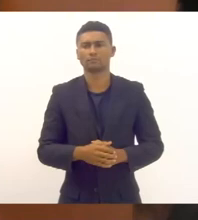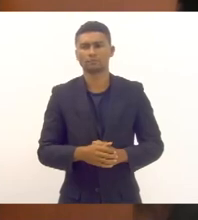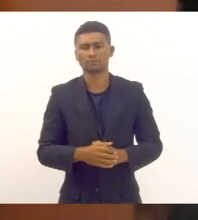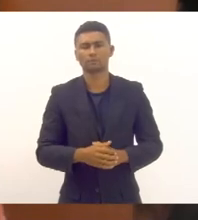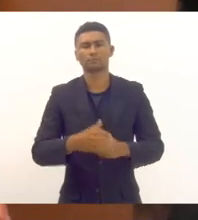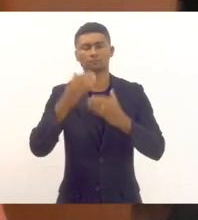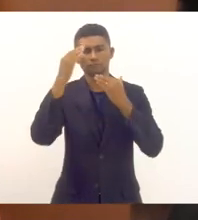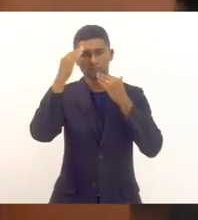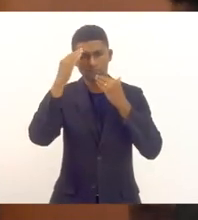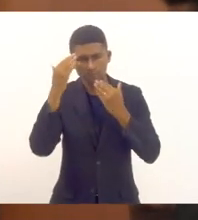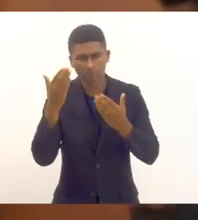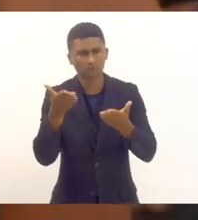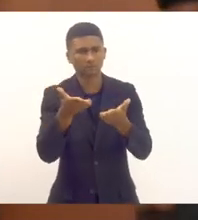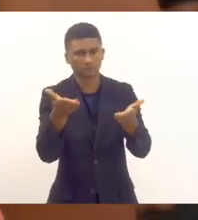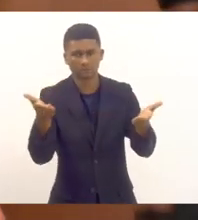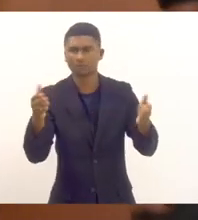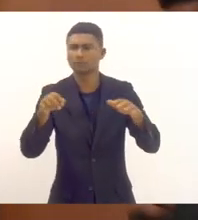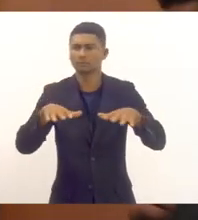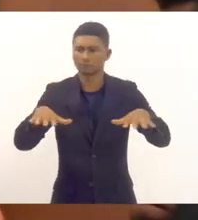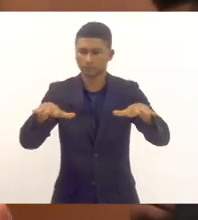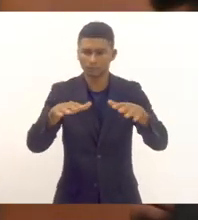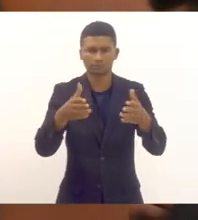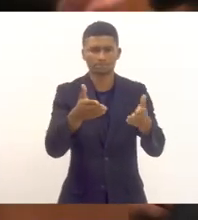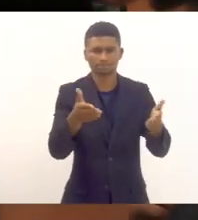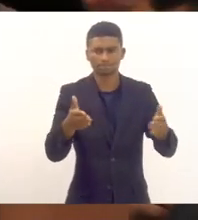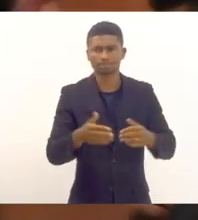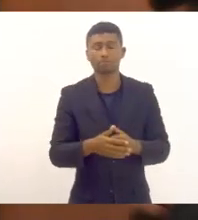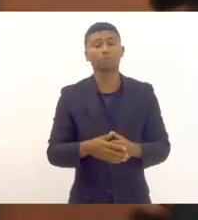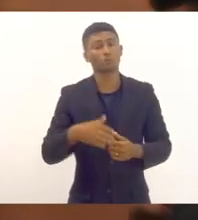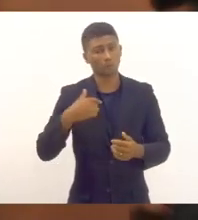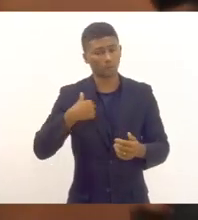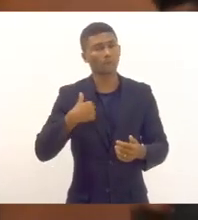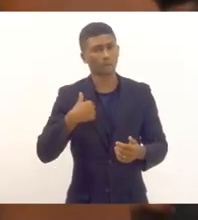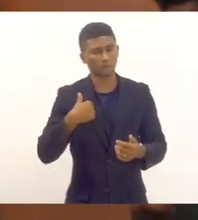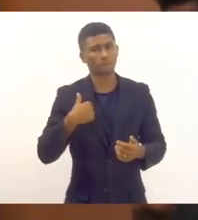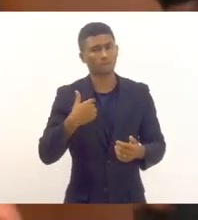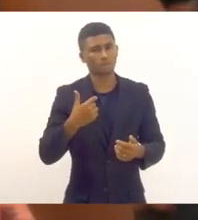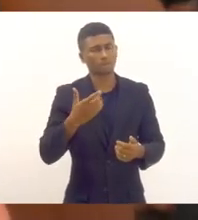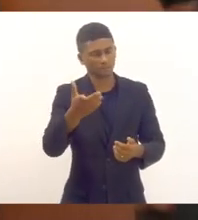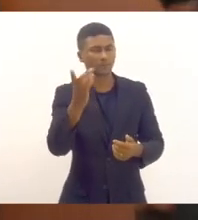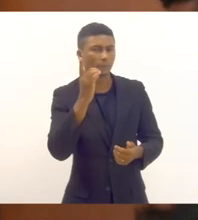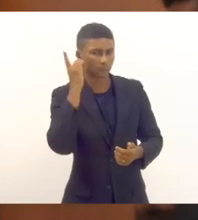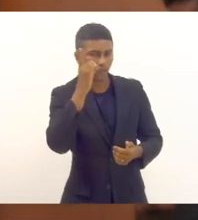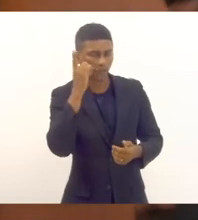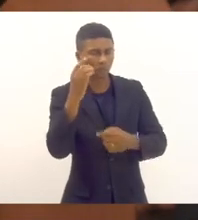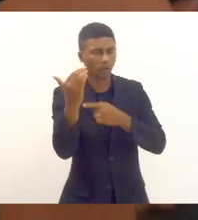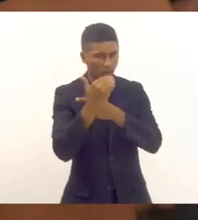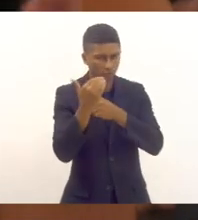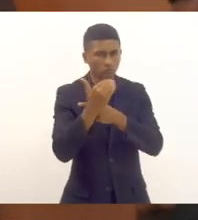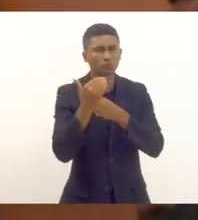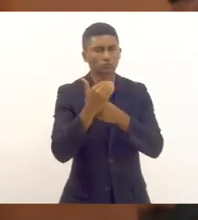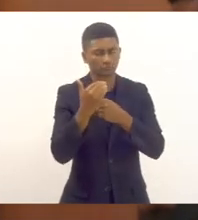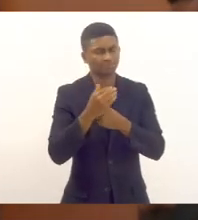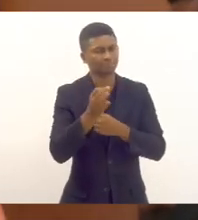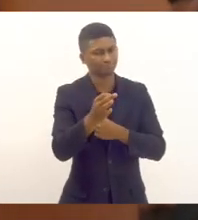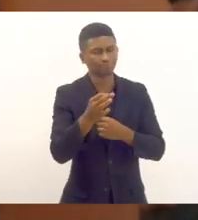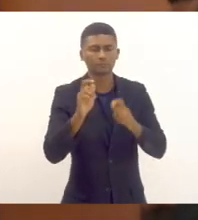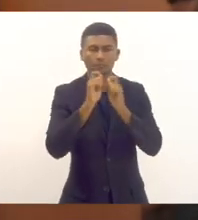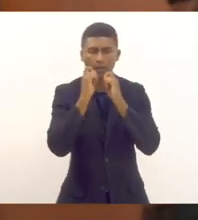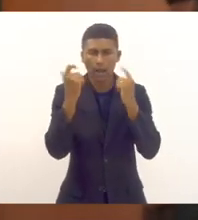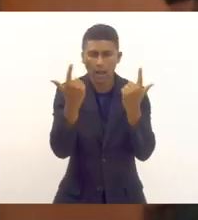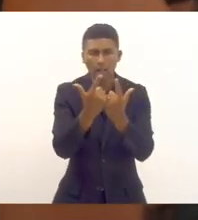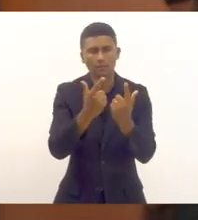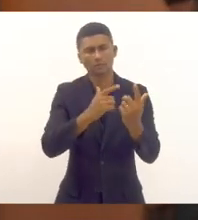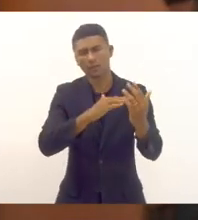meu agradecimento para todos, tá bom? Conto com a colaboração do nobre deputado, né, da casa, para a